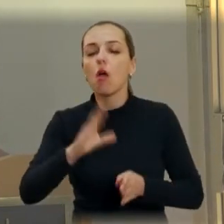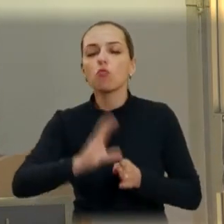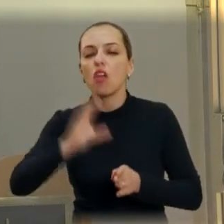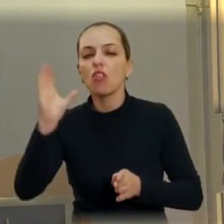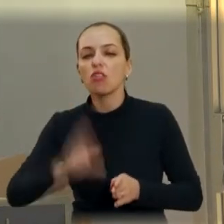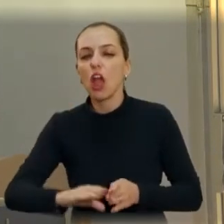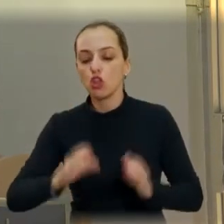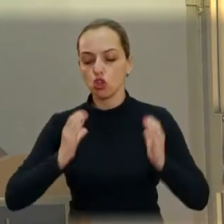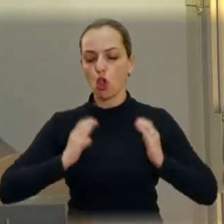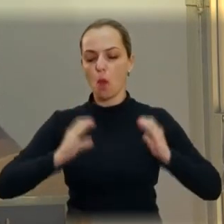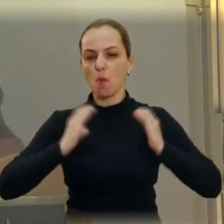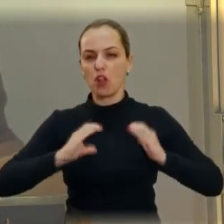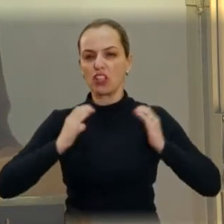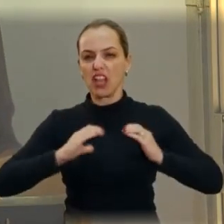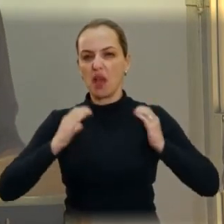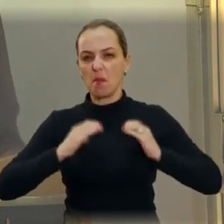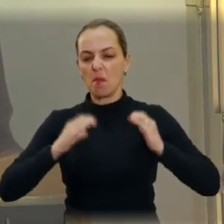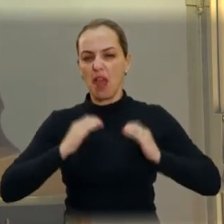como moleque.